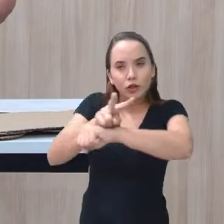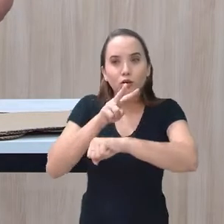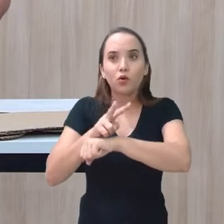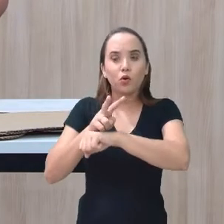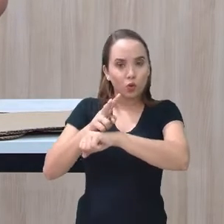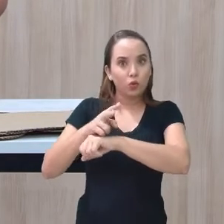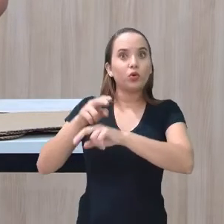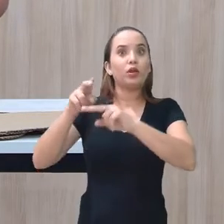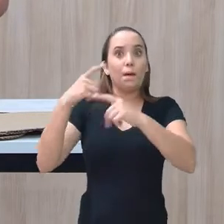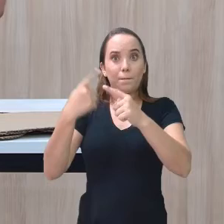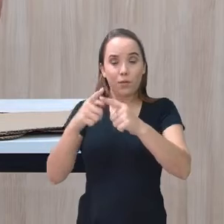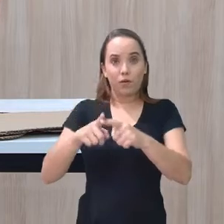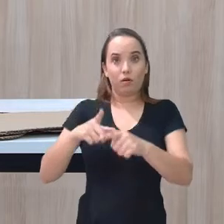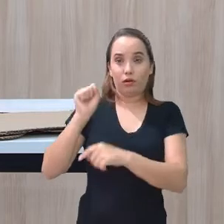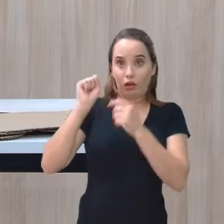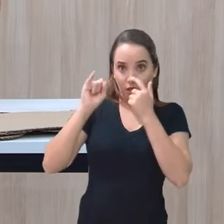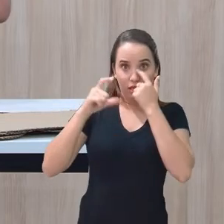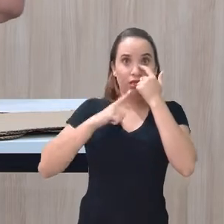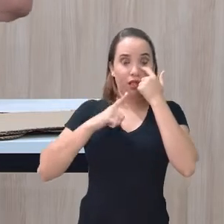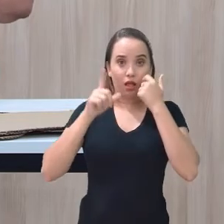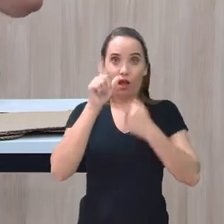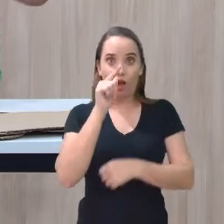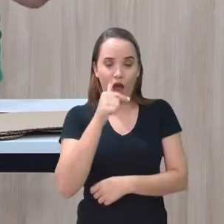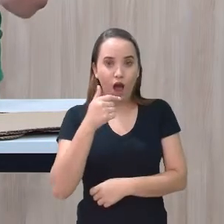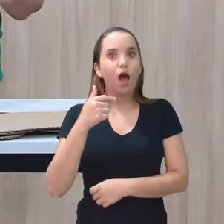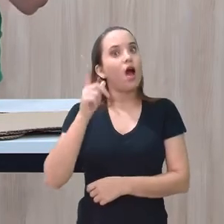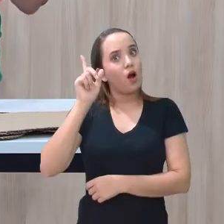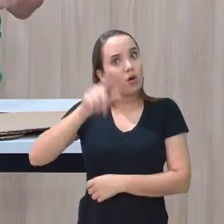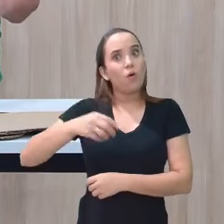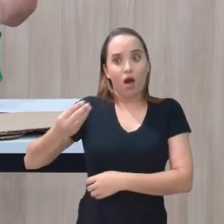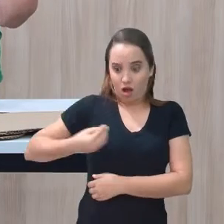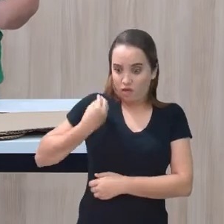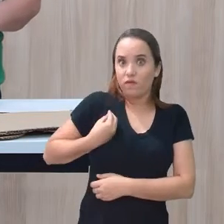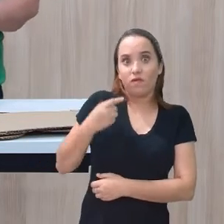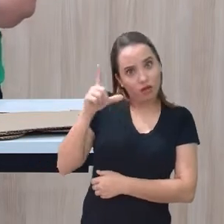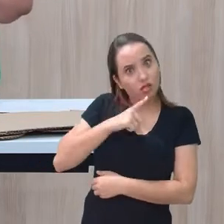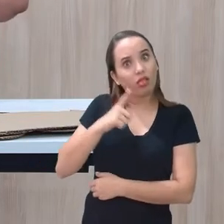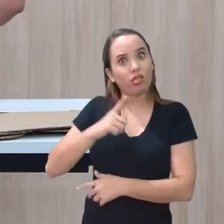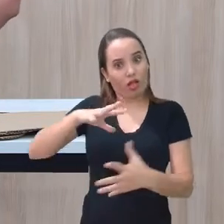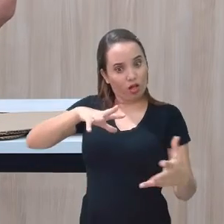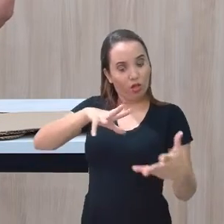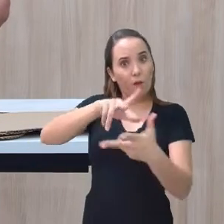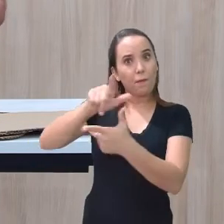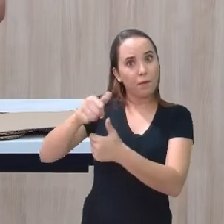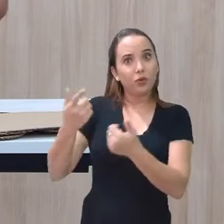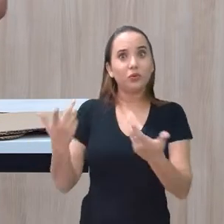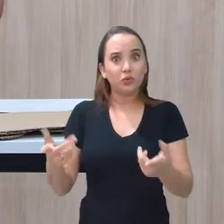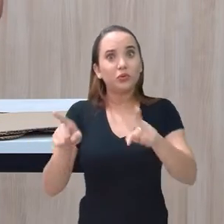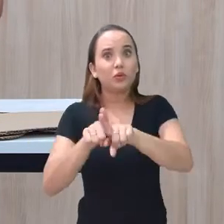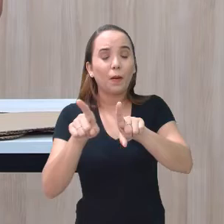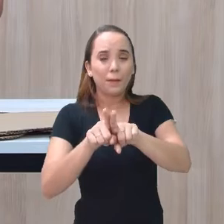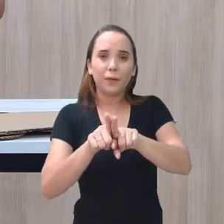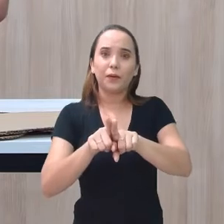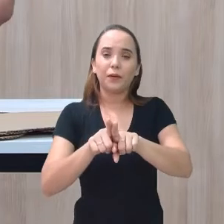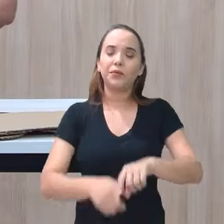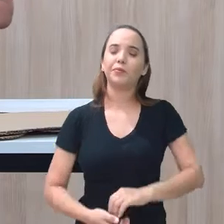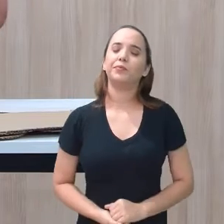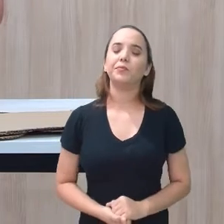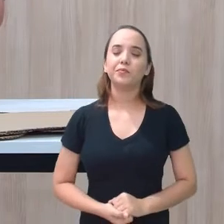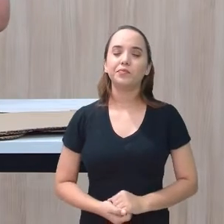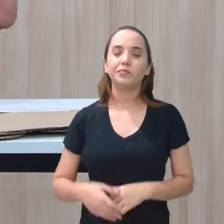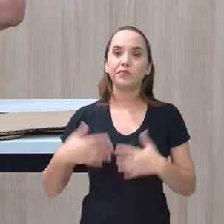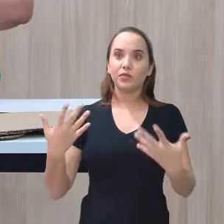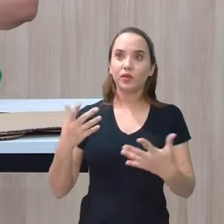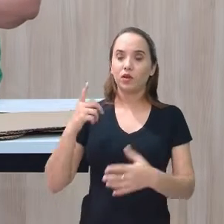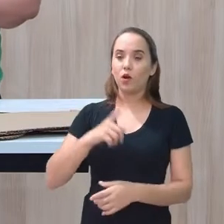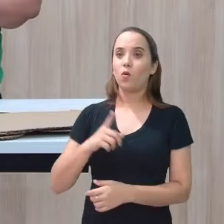que temos vida. É vamos dizer assim, um dos componentes mais importantes para a manutenção da vida no nosso planeta. E